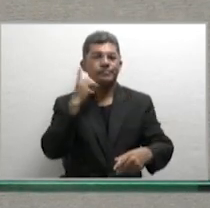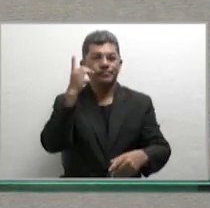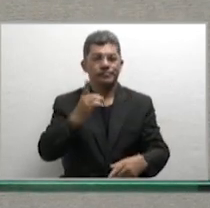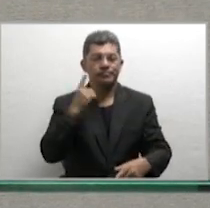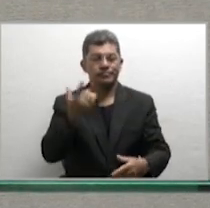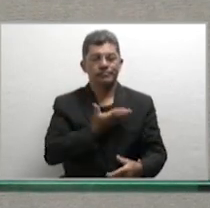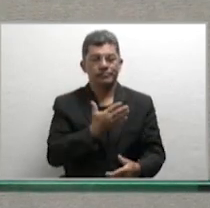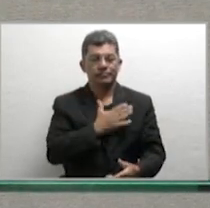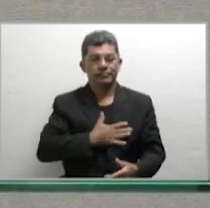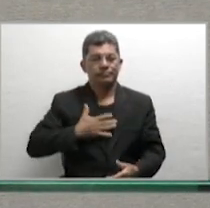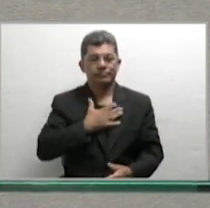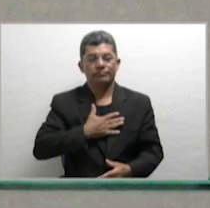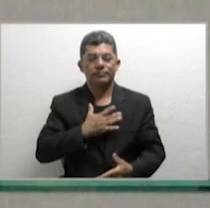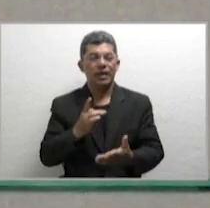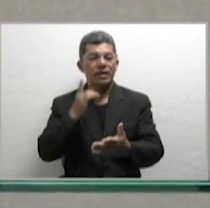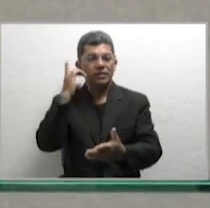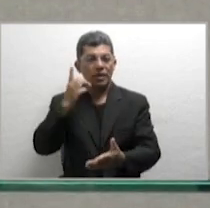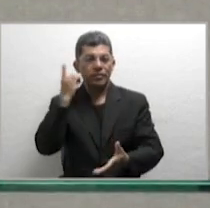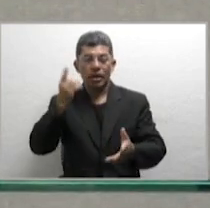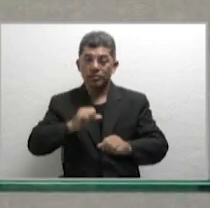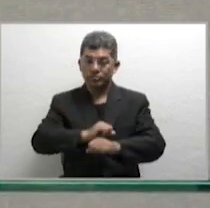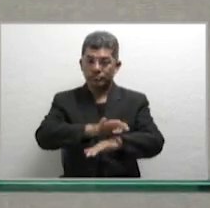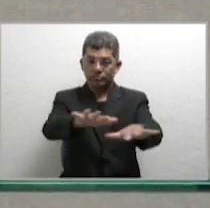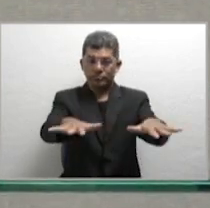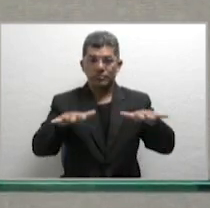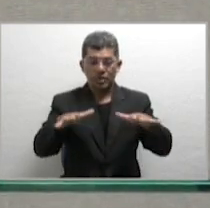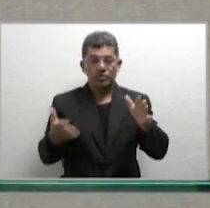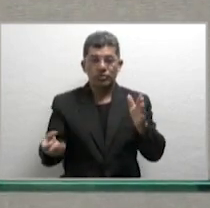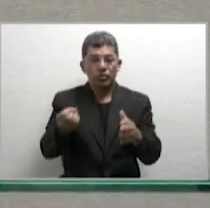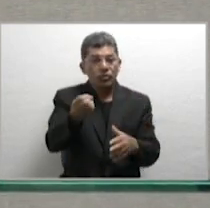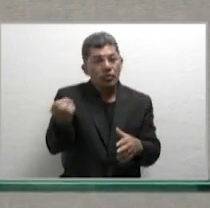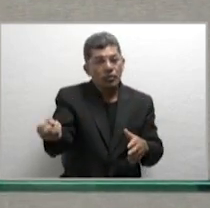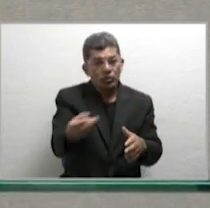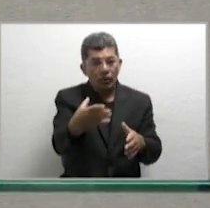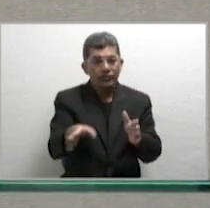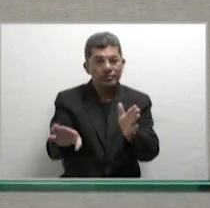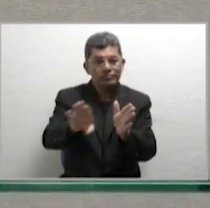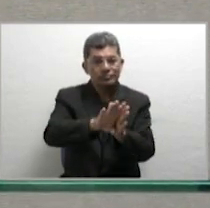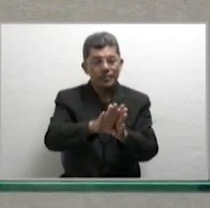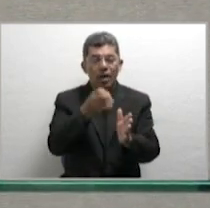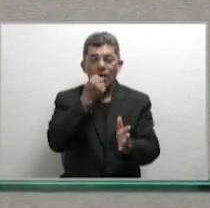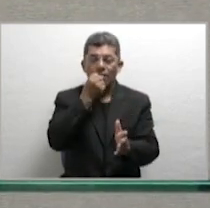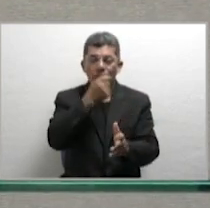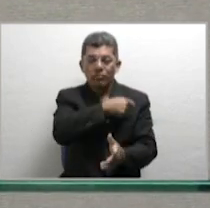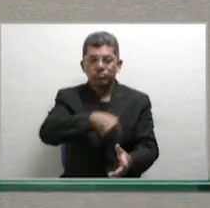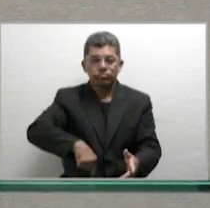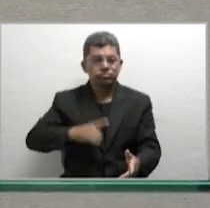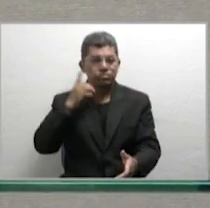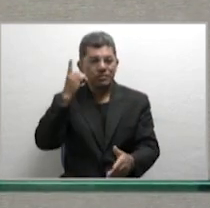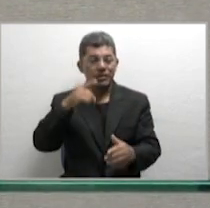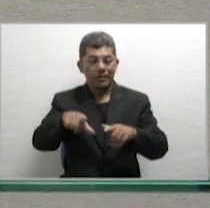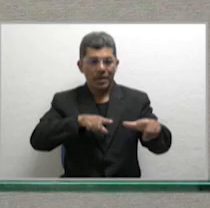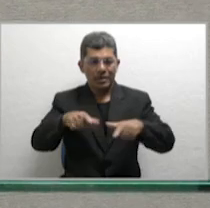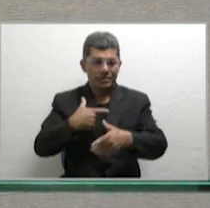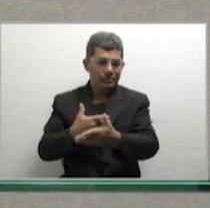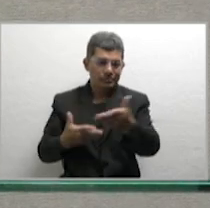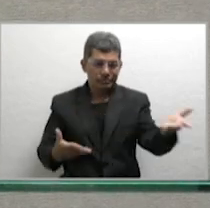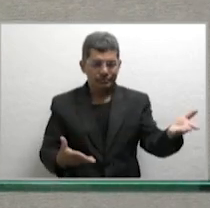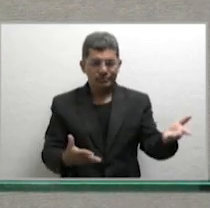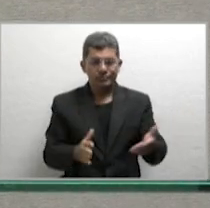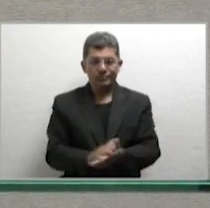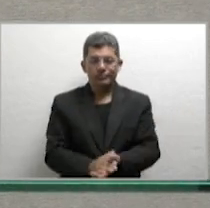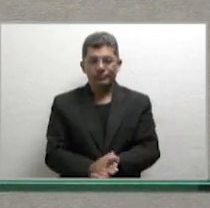nossos amigos deputados que estão recém-chegados aqui na casa, desejar um bom mandato a todos, aos nossos amigos